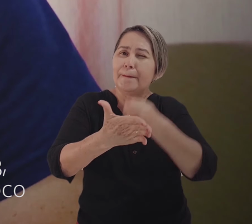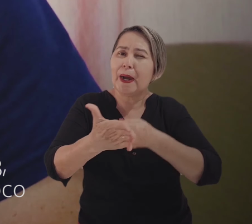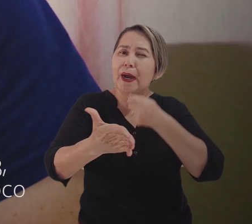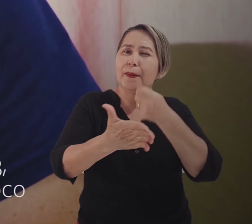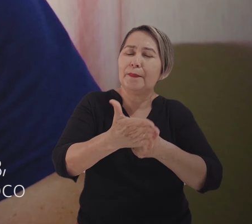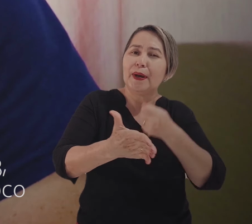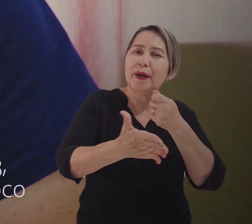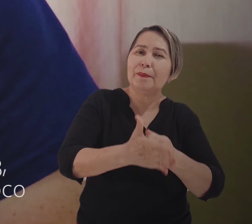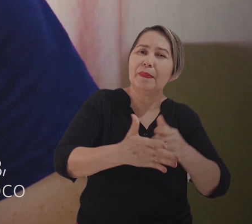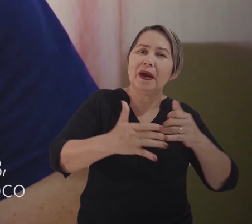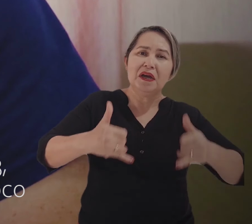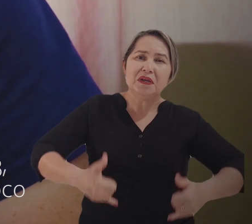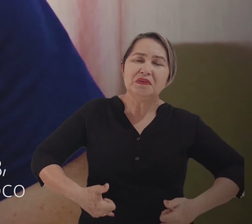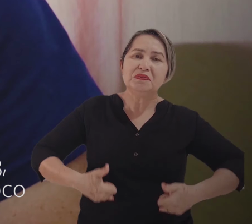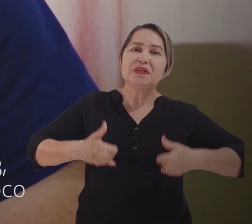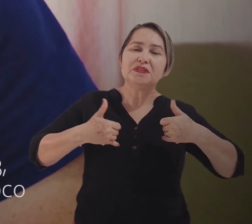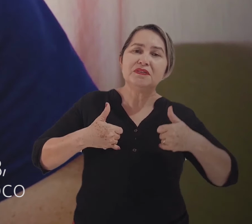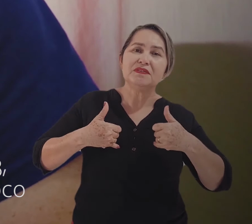aniversário da cidade, no ano de